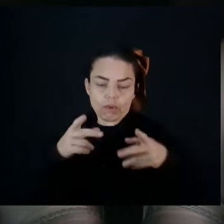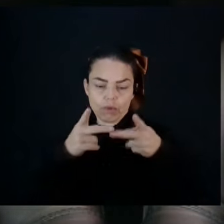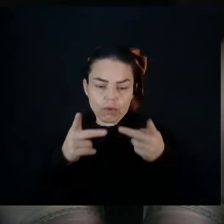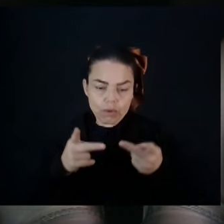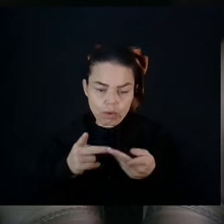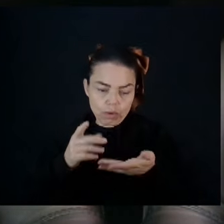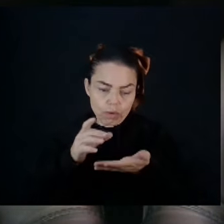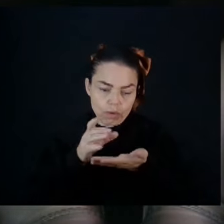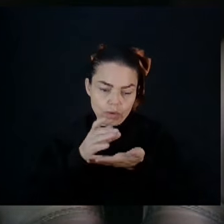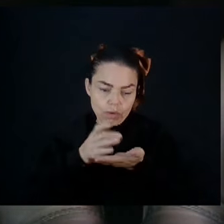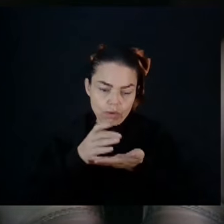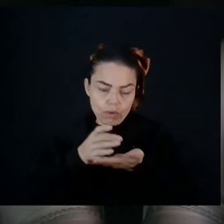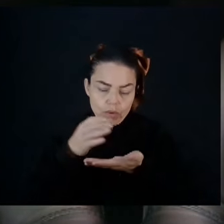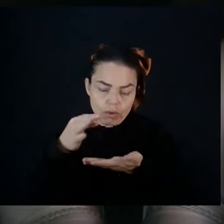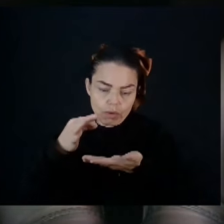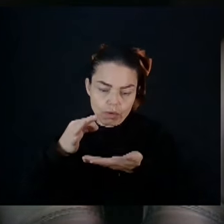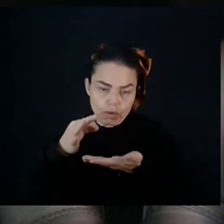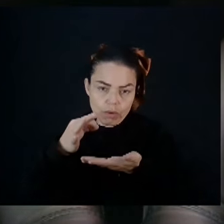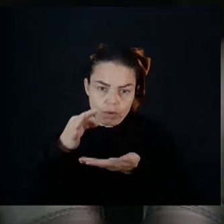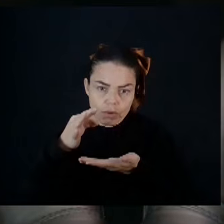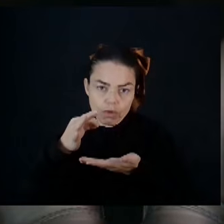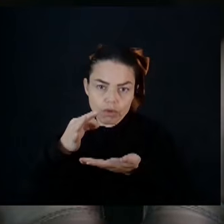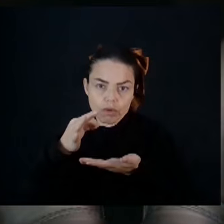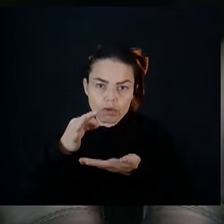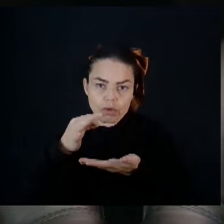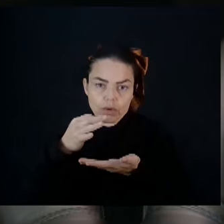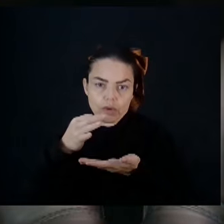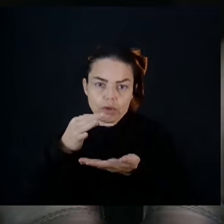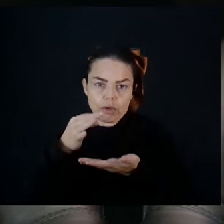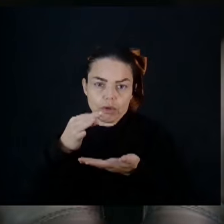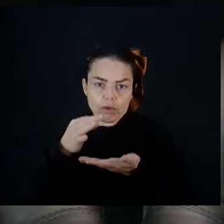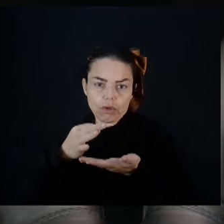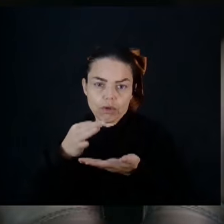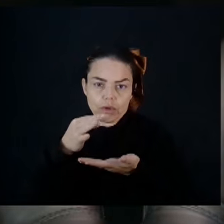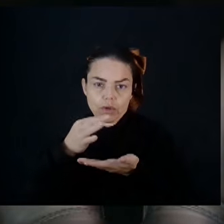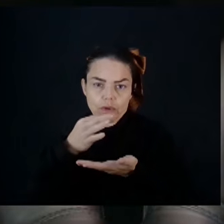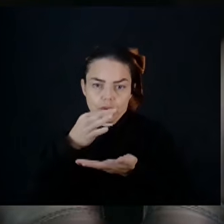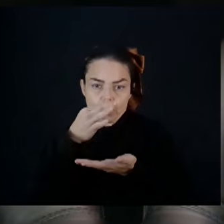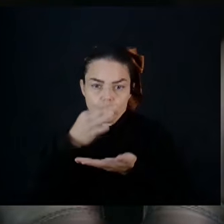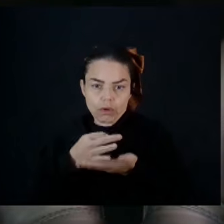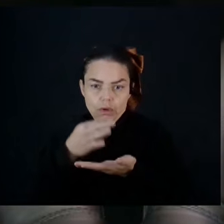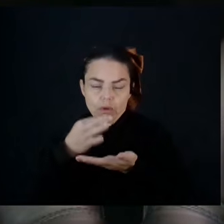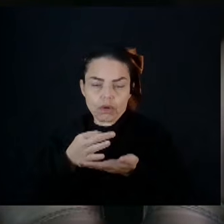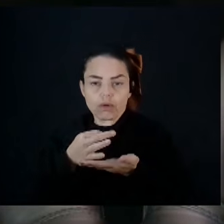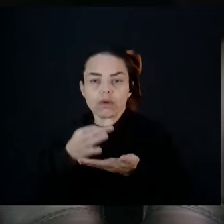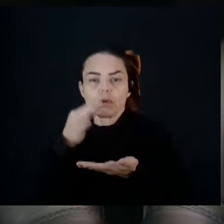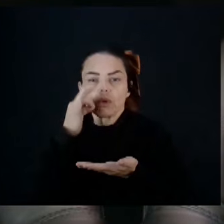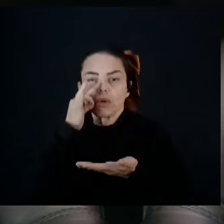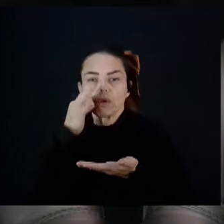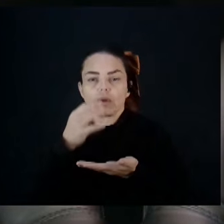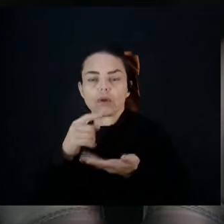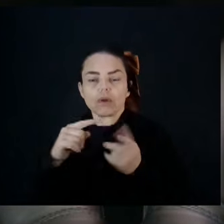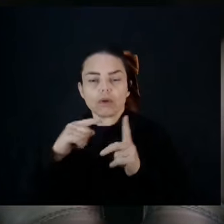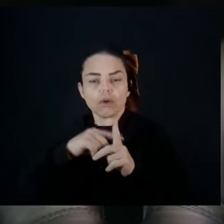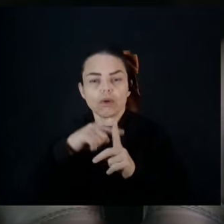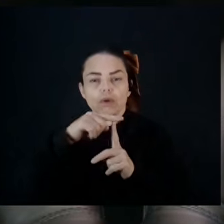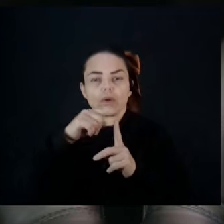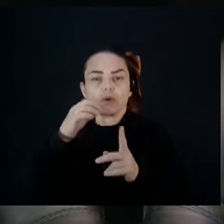vai encostar seus dedos para sentir a temperatura daquele café naquela xícara. E você vai prestar atenção